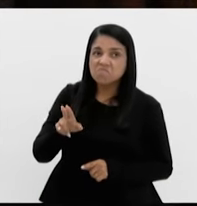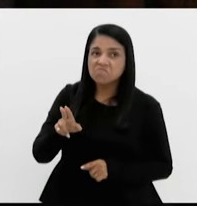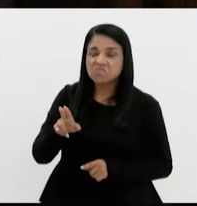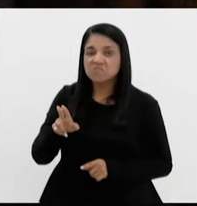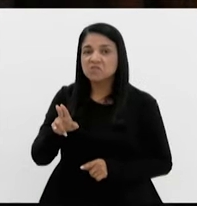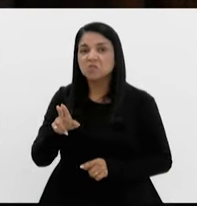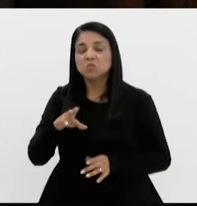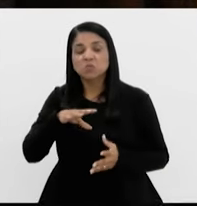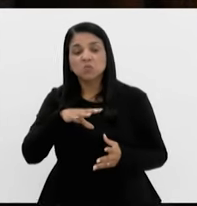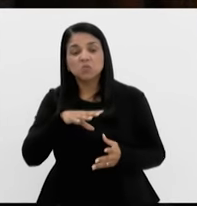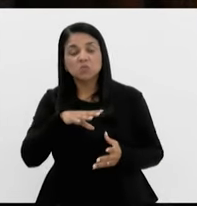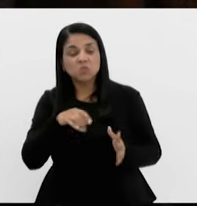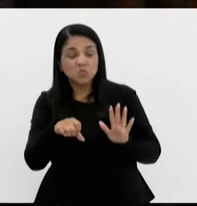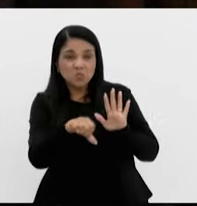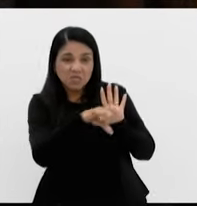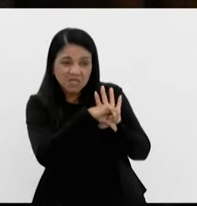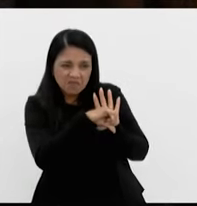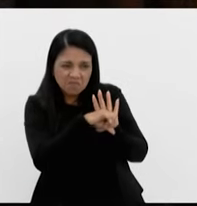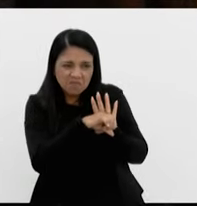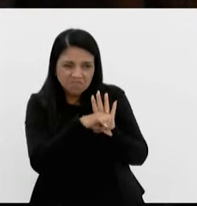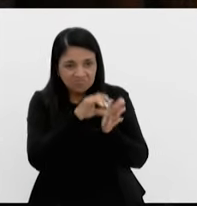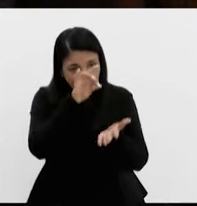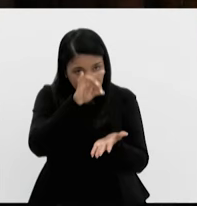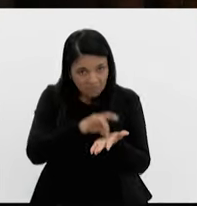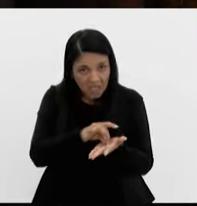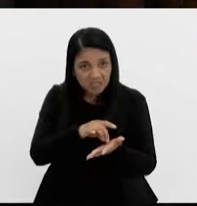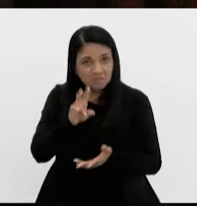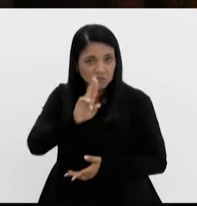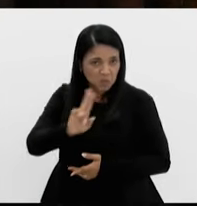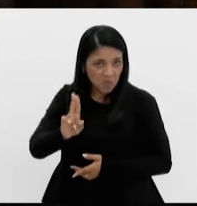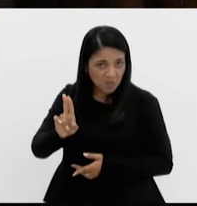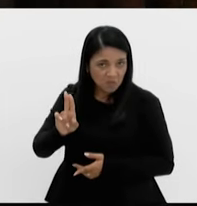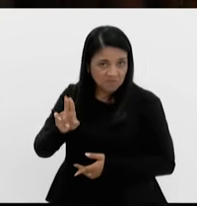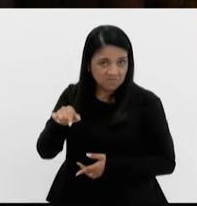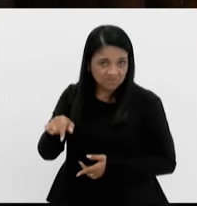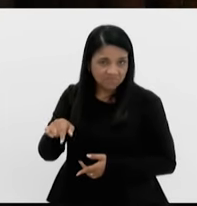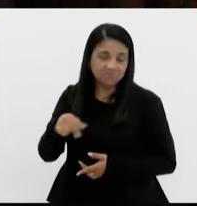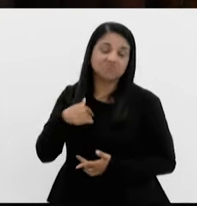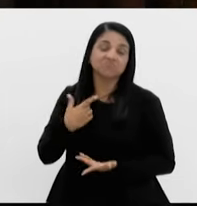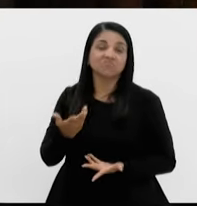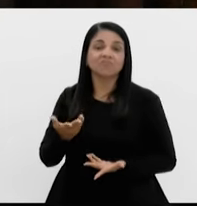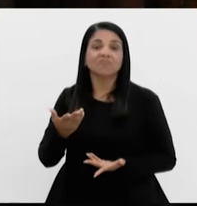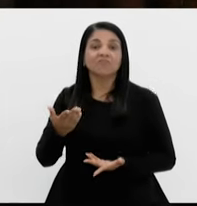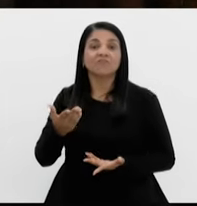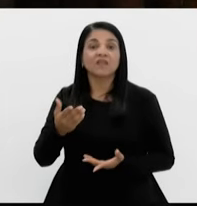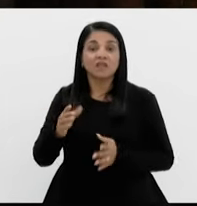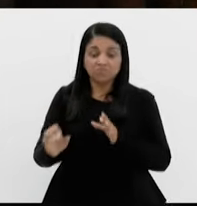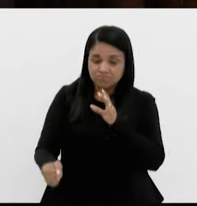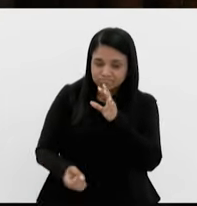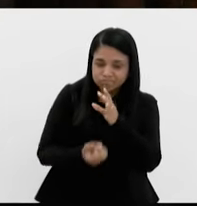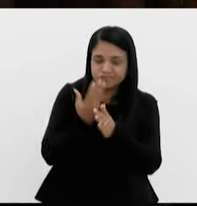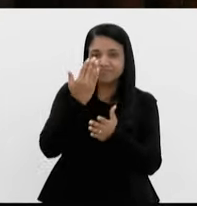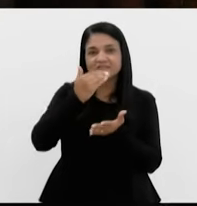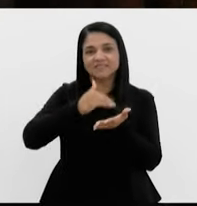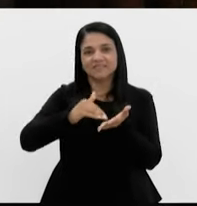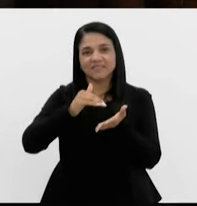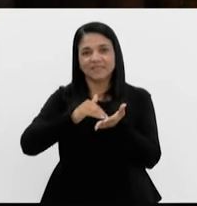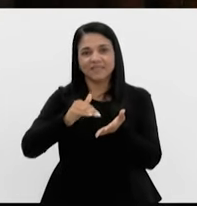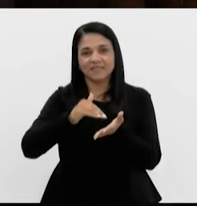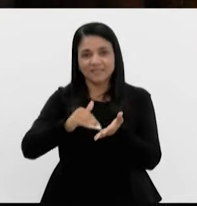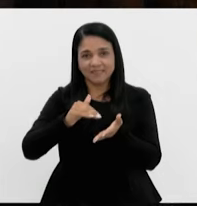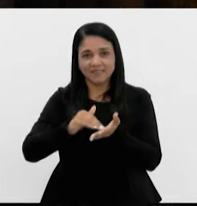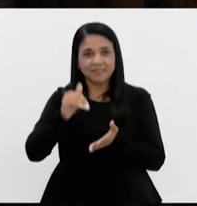crime também é Rodrigo Neves mas vou chamá-lo de Rodrigo Neves e aí criou para a própria mulher secretaria da mulher